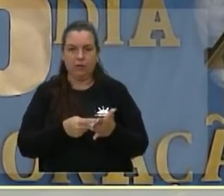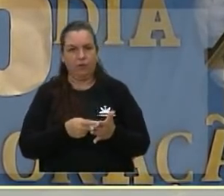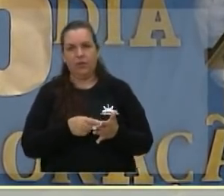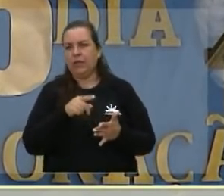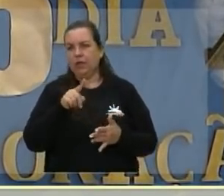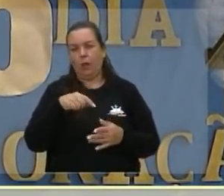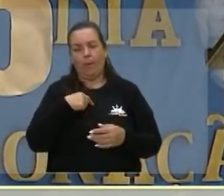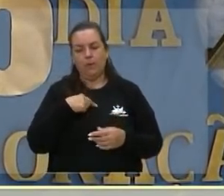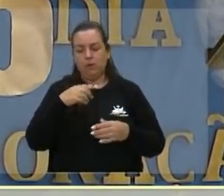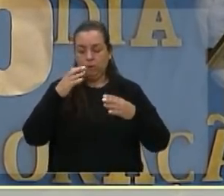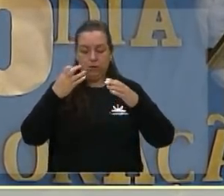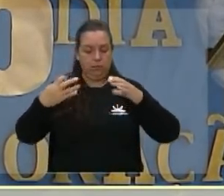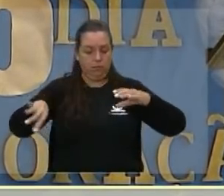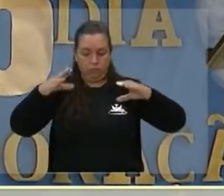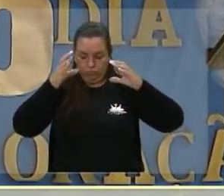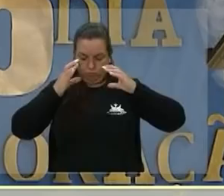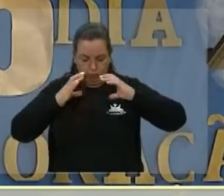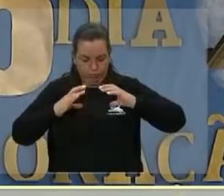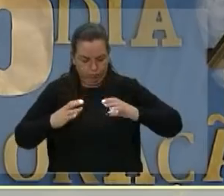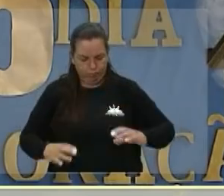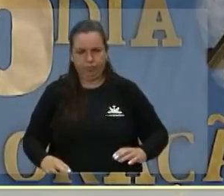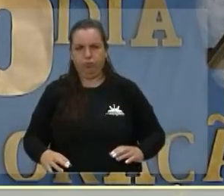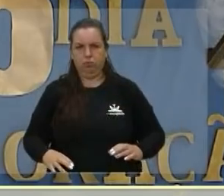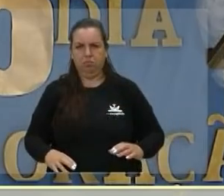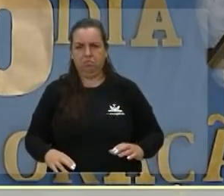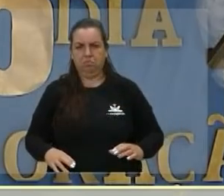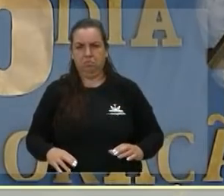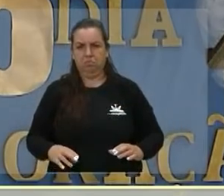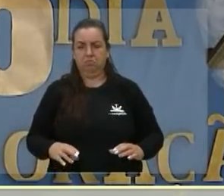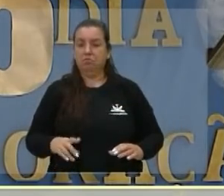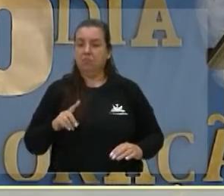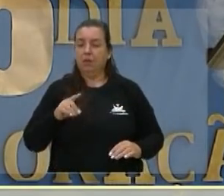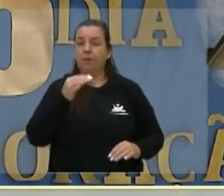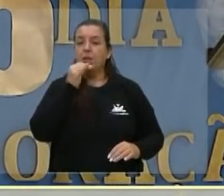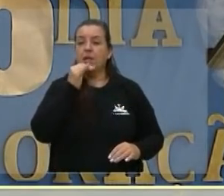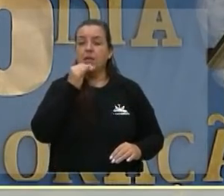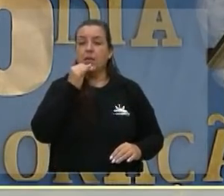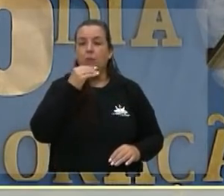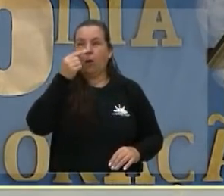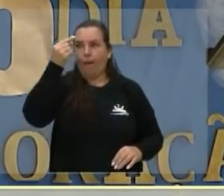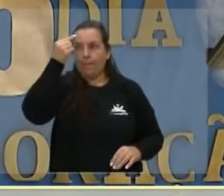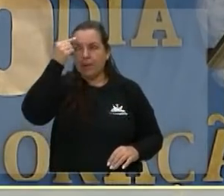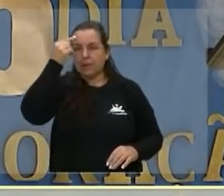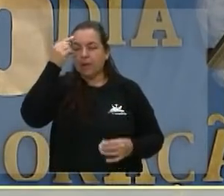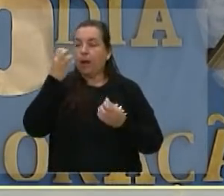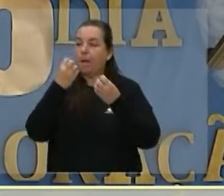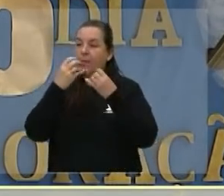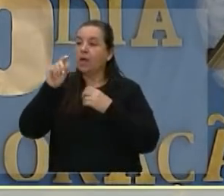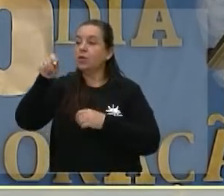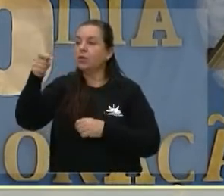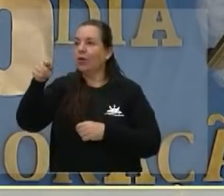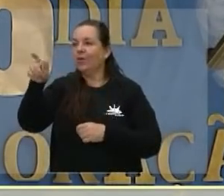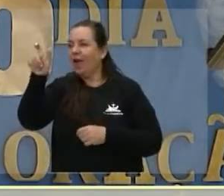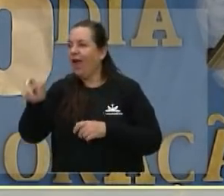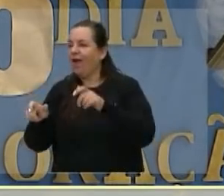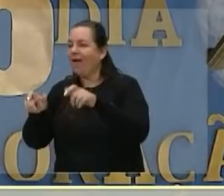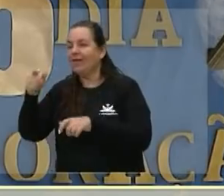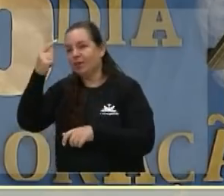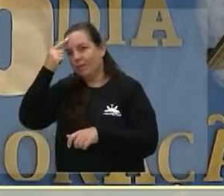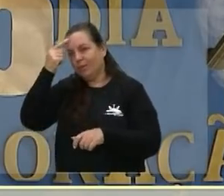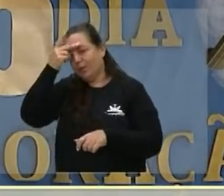excelência de caráter então exemplo pensar bem sobre as pessoas a